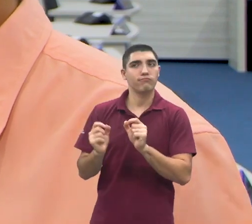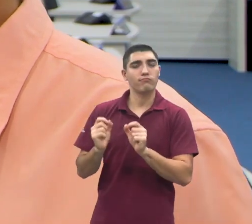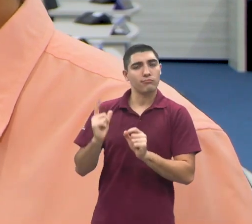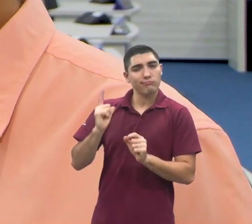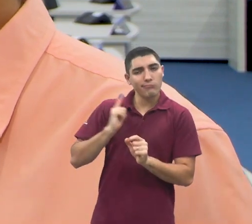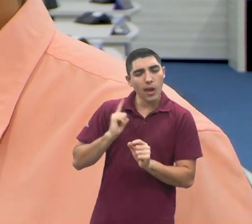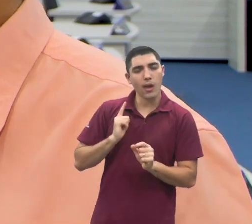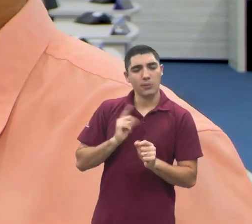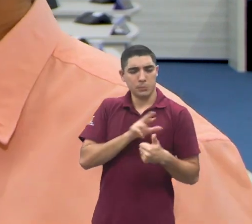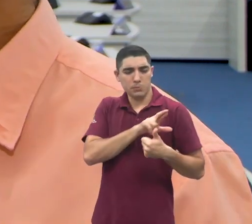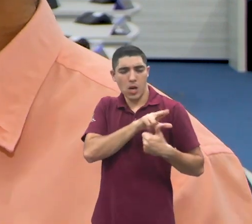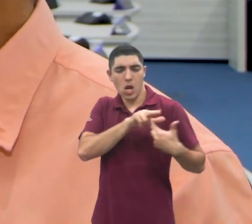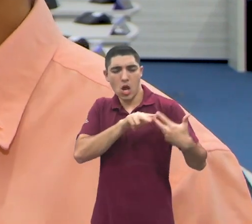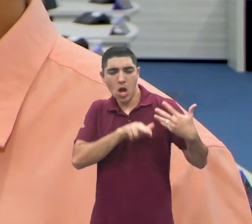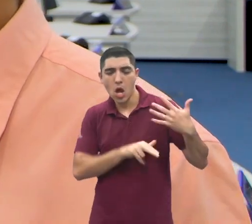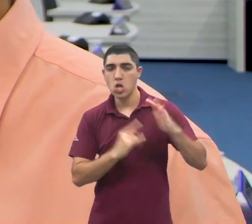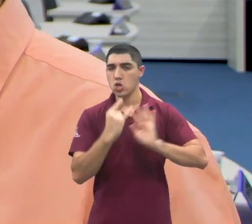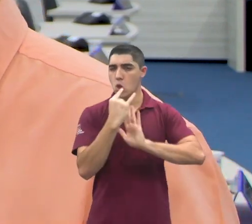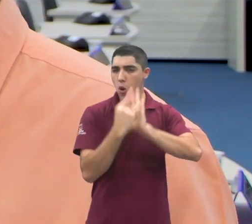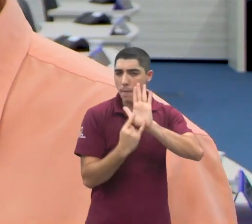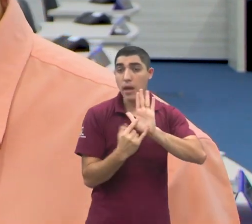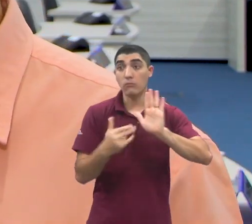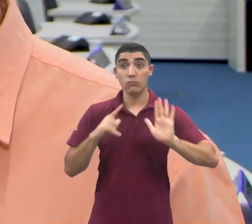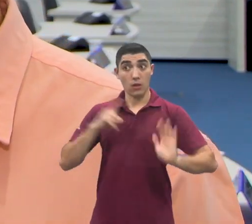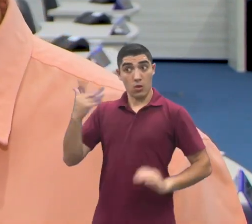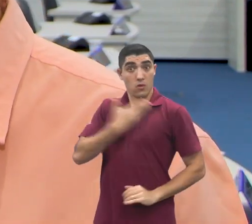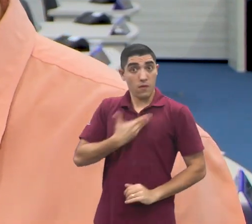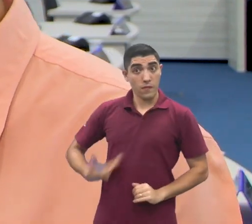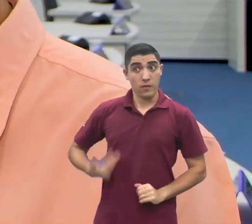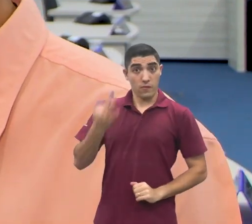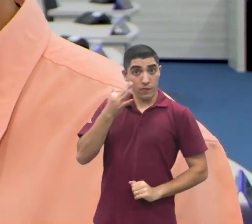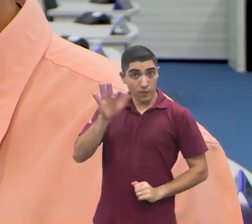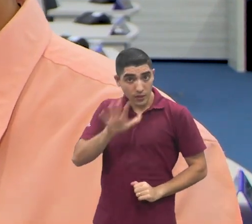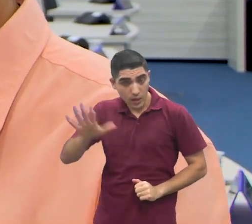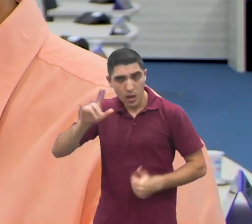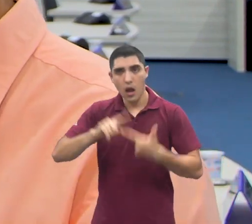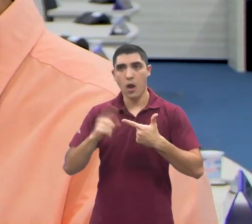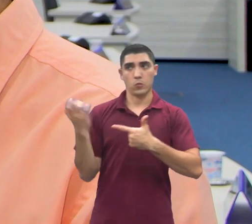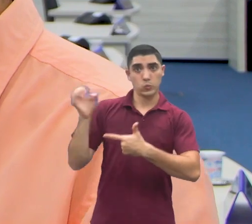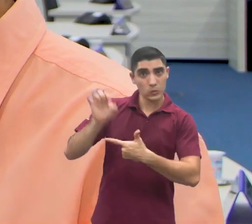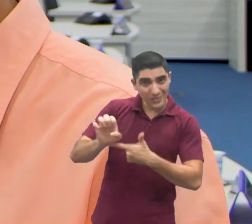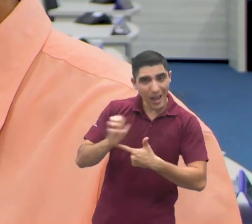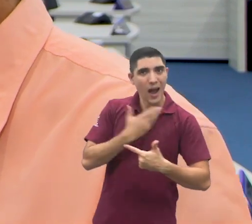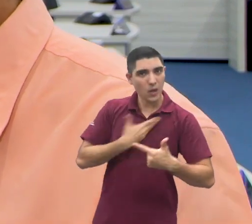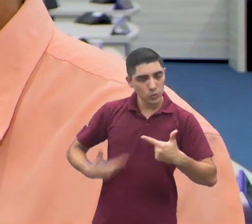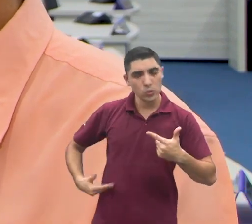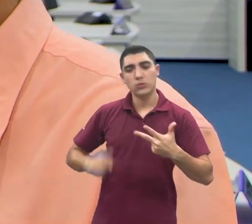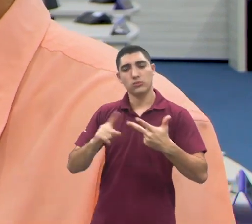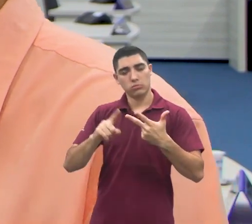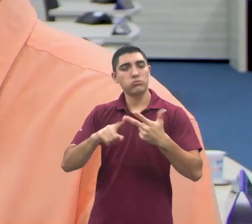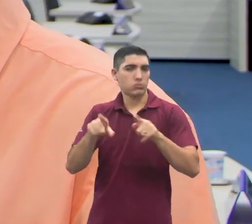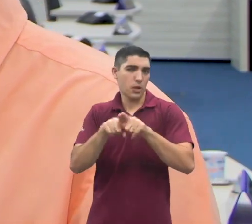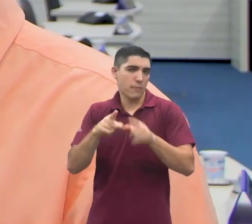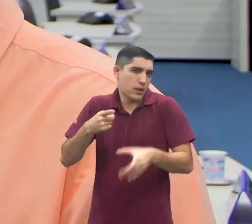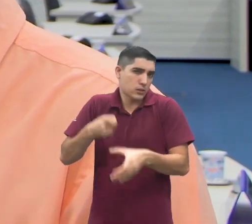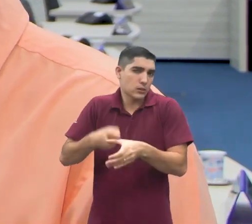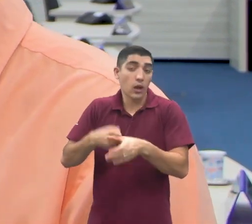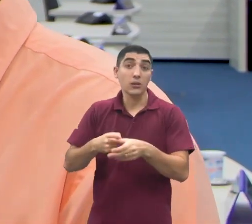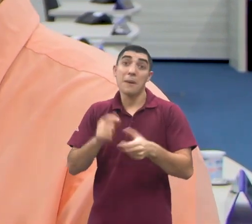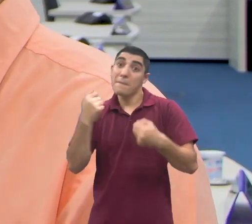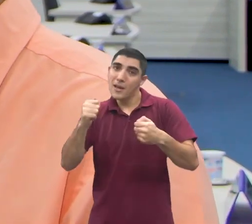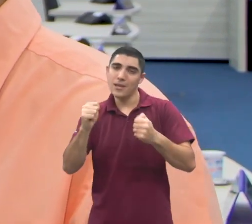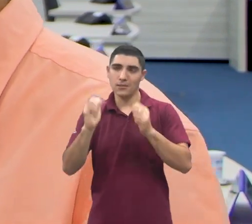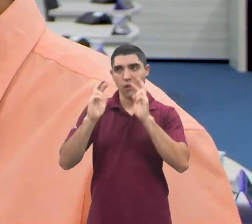tratados, de ações que vêm acontecendo, tanto do governo federal, estadual e municipal. Então, primeiro, respeitar